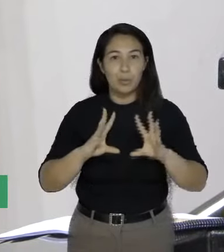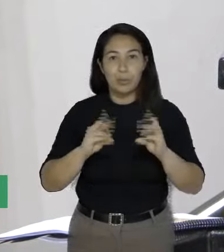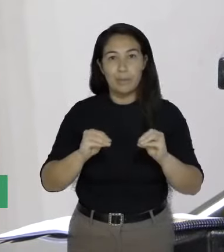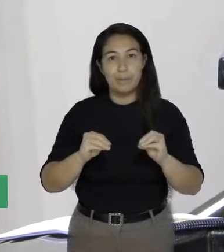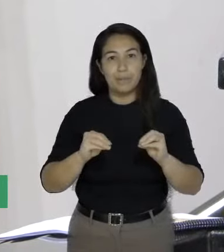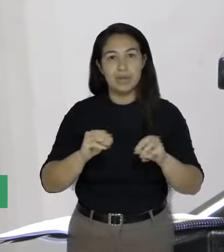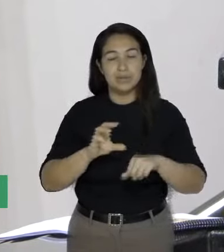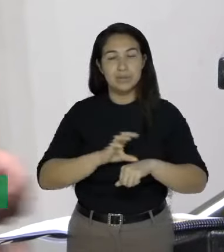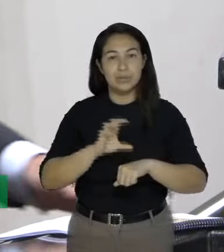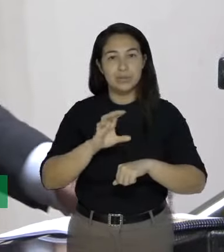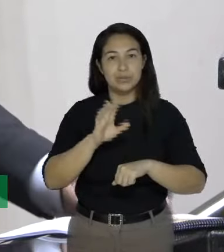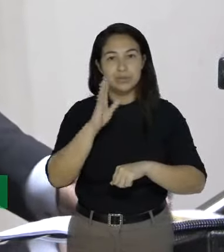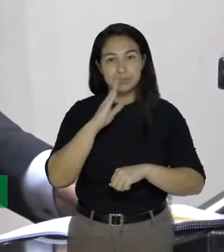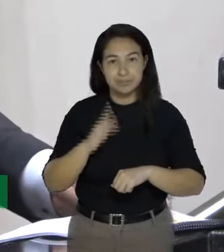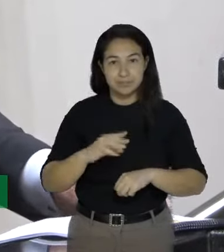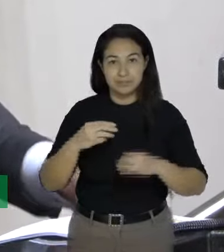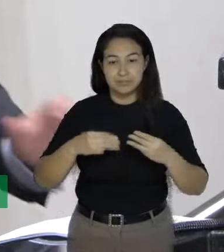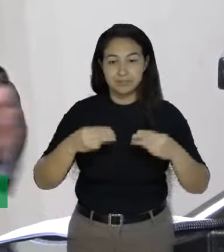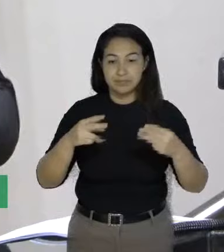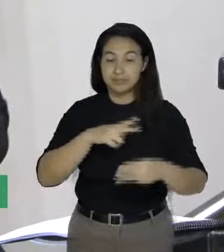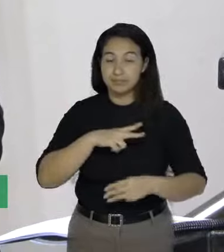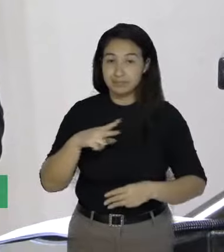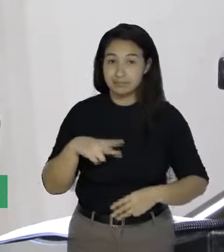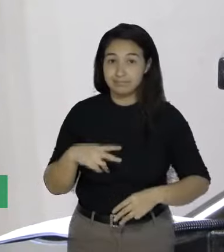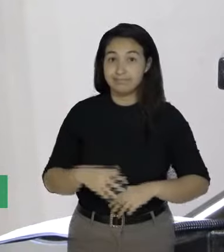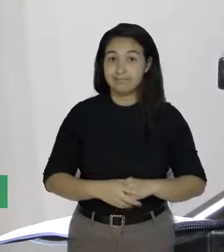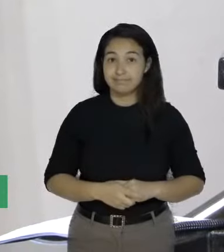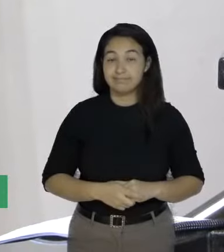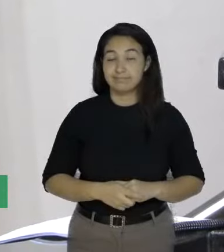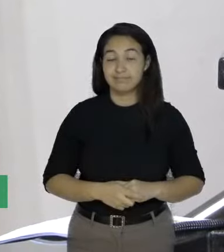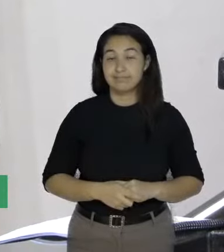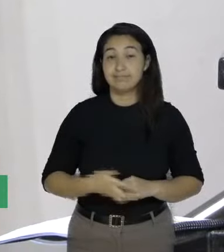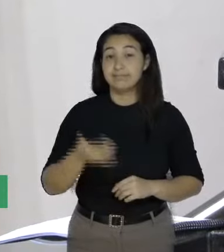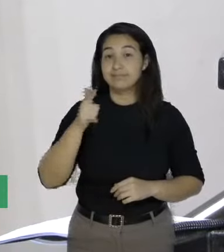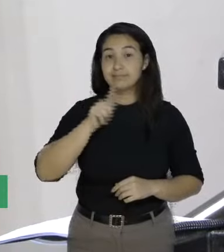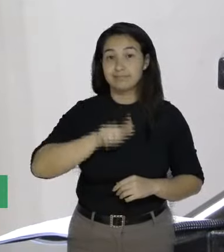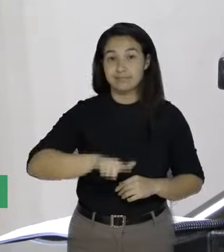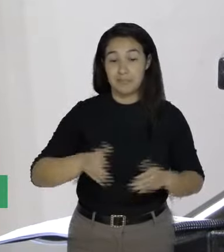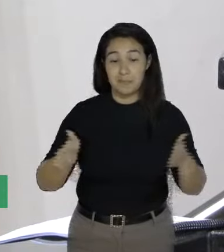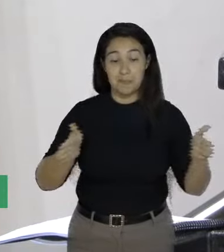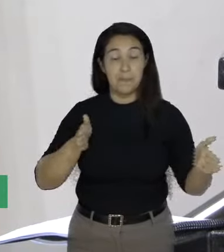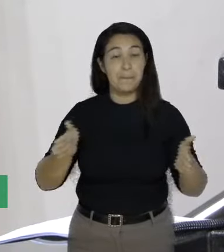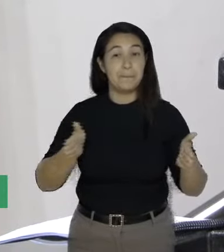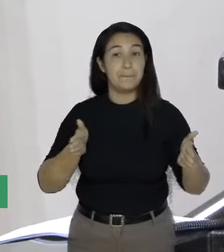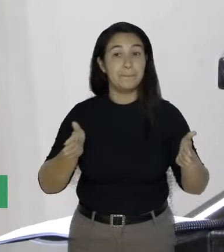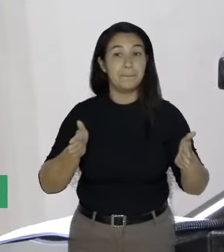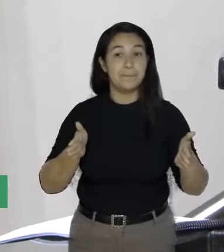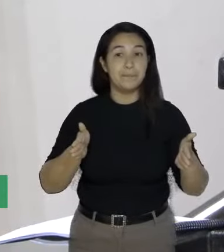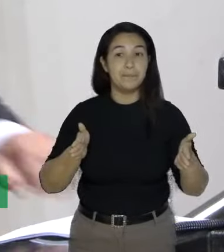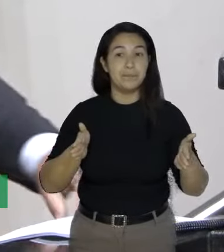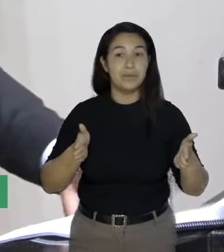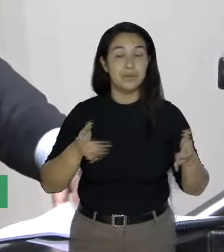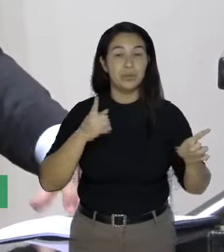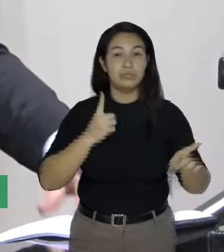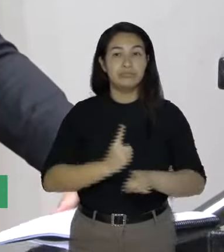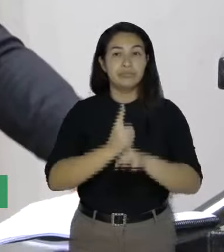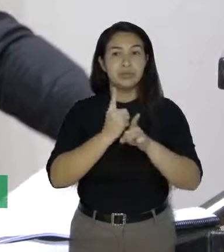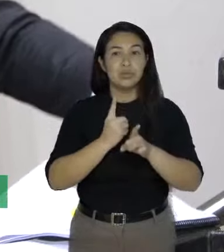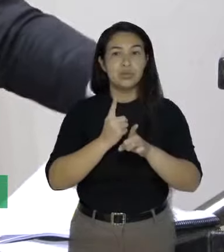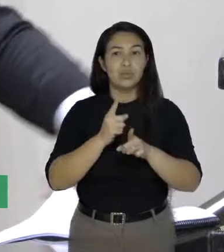do Ministério Público Além disso durante esse período nós identificamos também